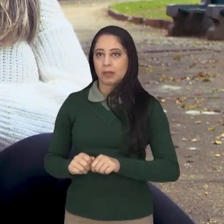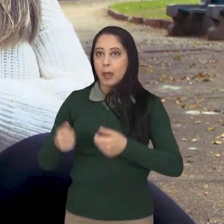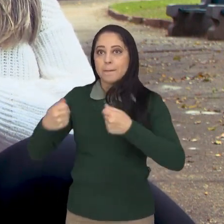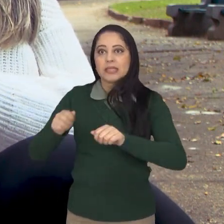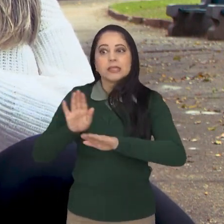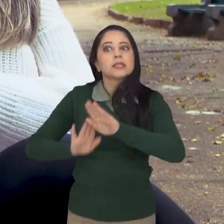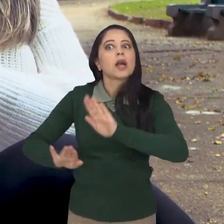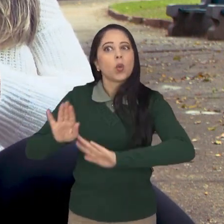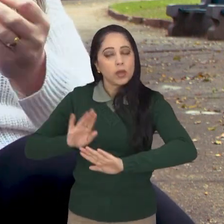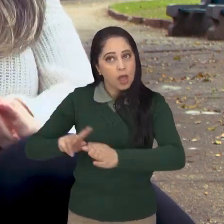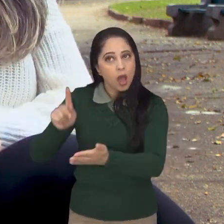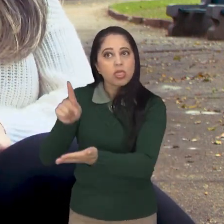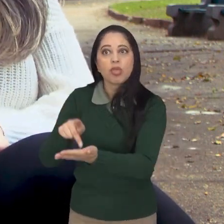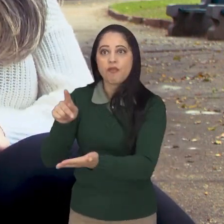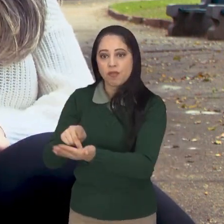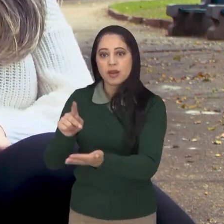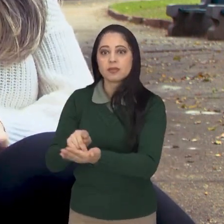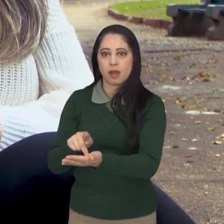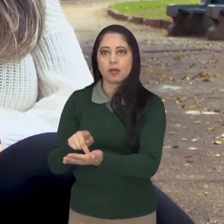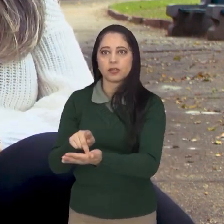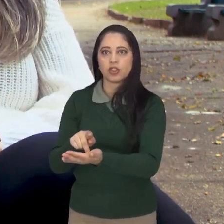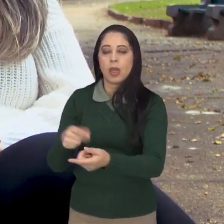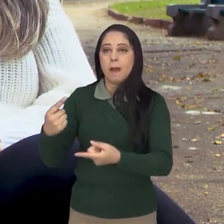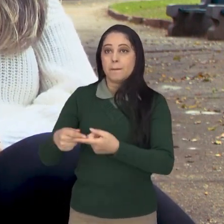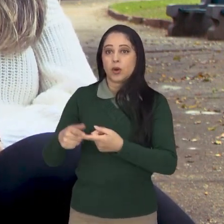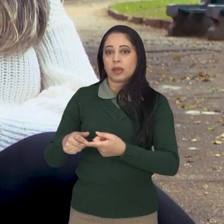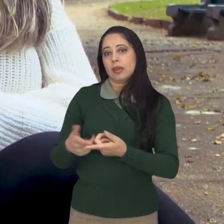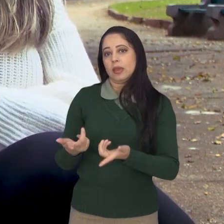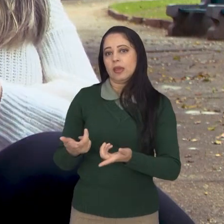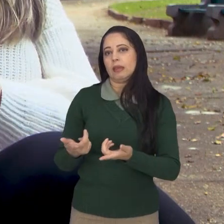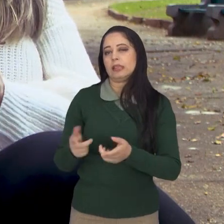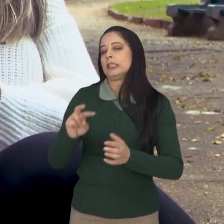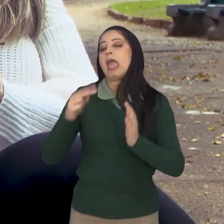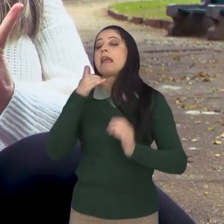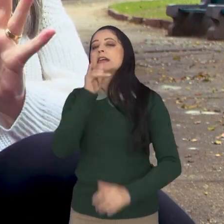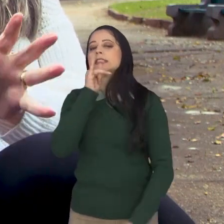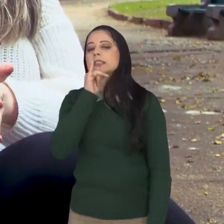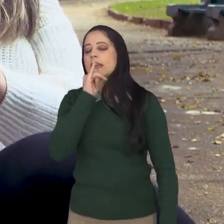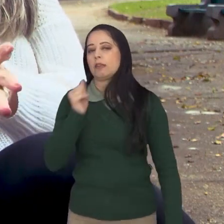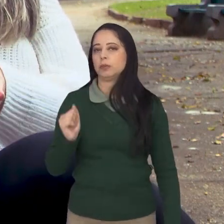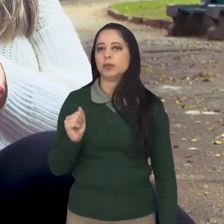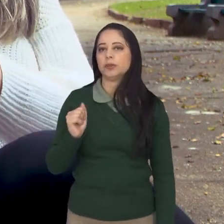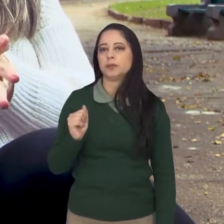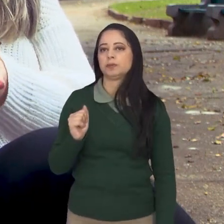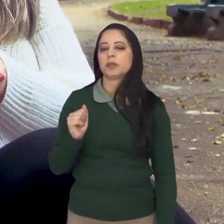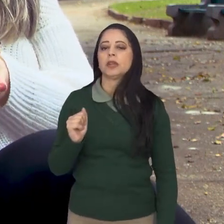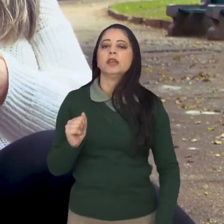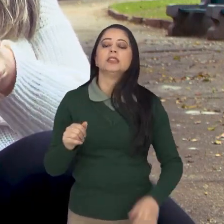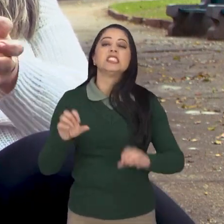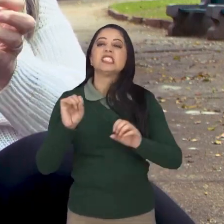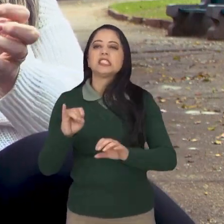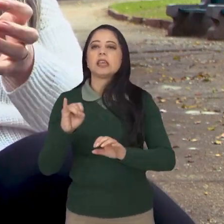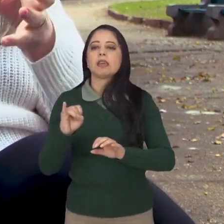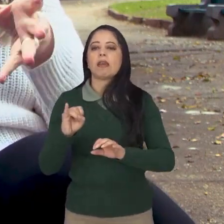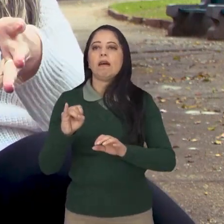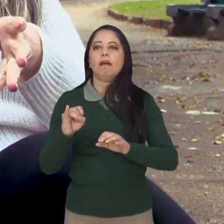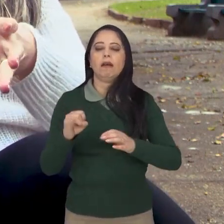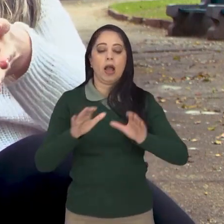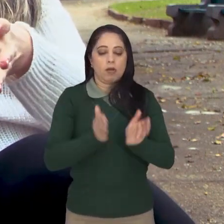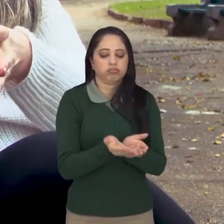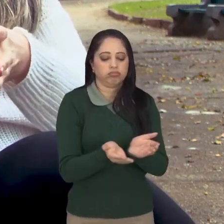o celíaco ele não pode nem com a contaminação cruzada, né? O que é isso? Um exemplo que eu sempre dou até para os meus amigos, né? Se você